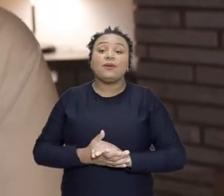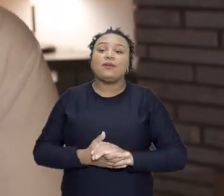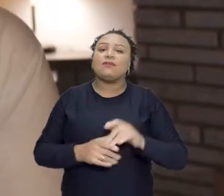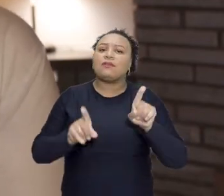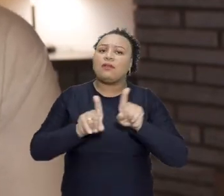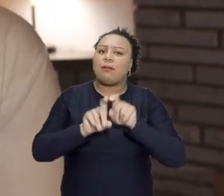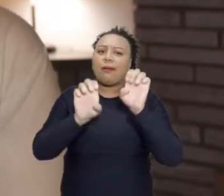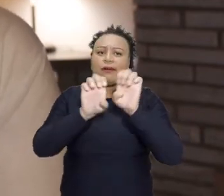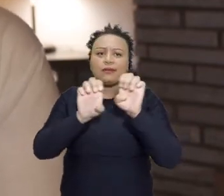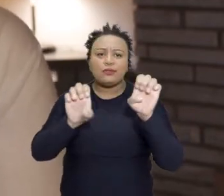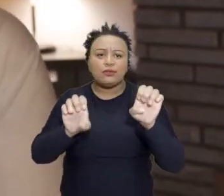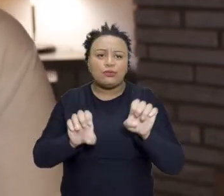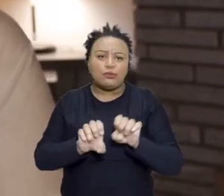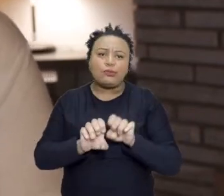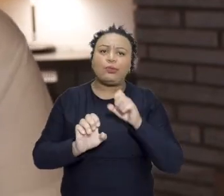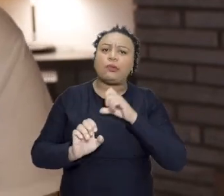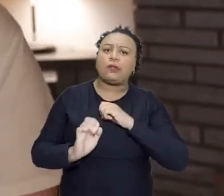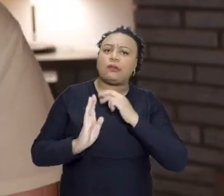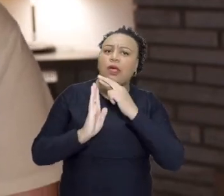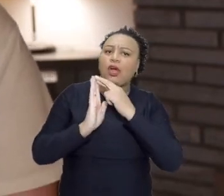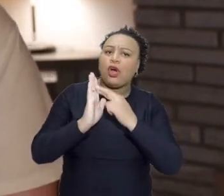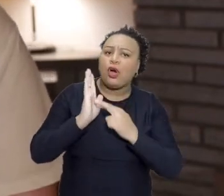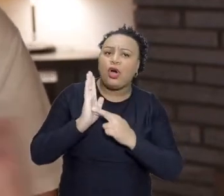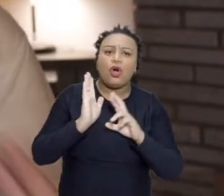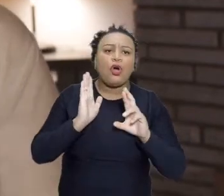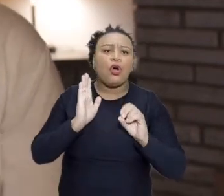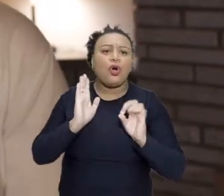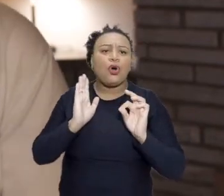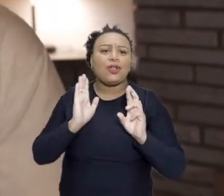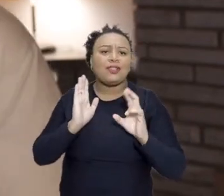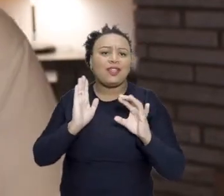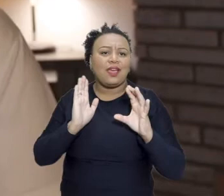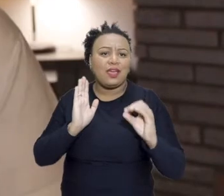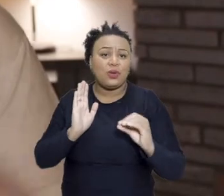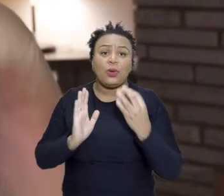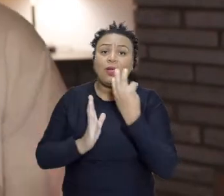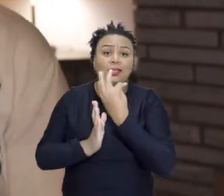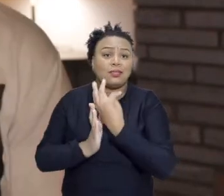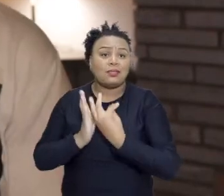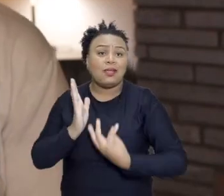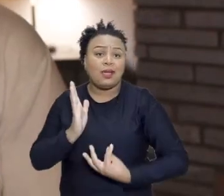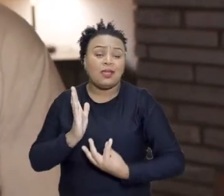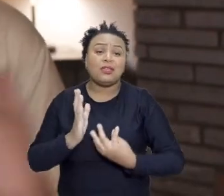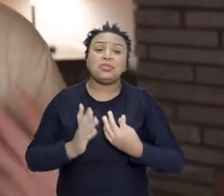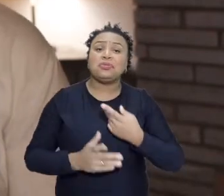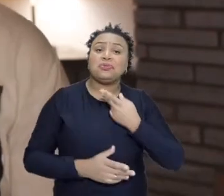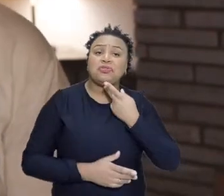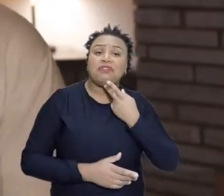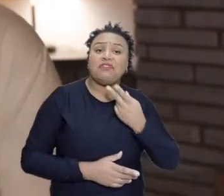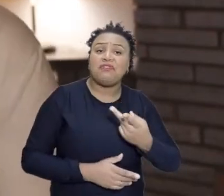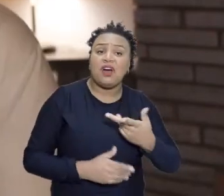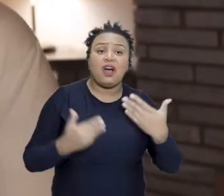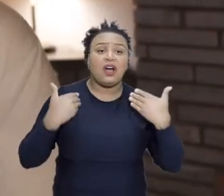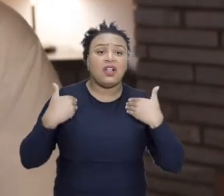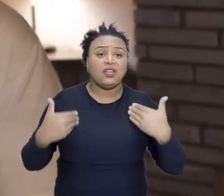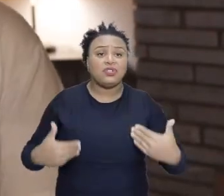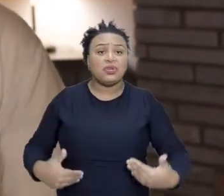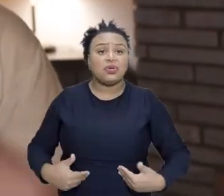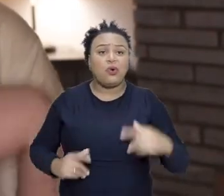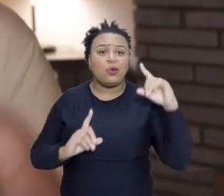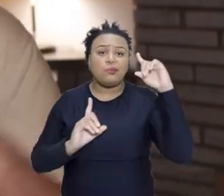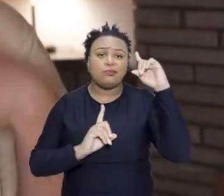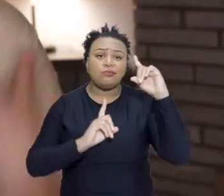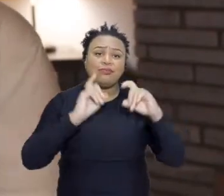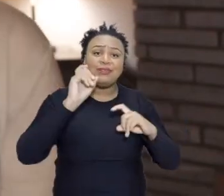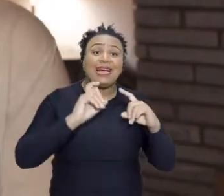estrutura, de roteiro, de texto, de fala, de corpo, de voz, de trejeitos, dentro